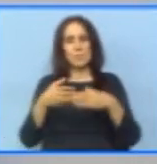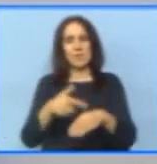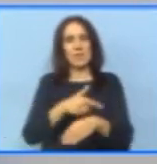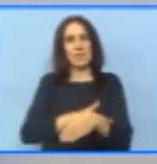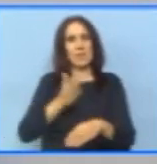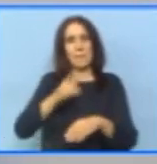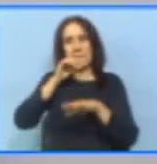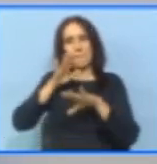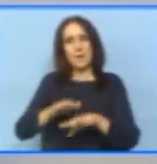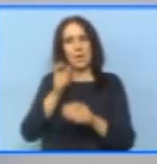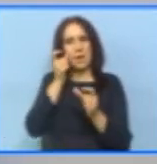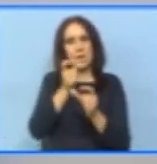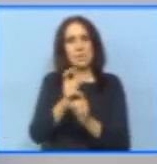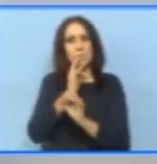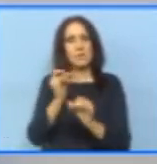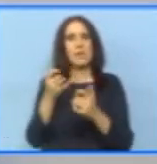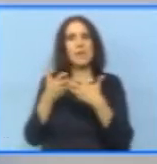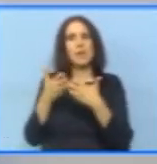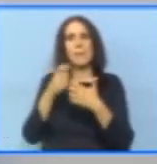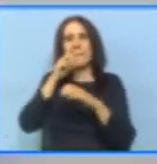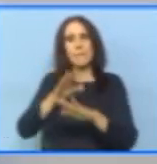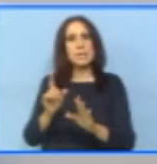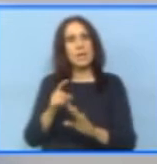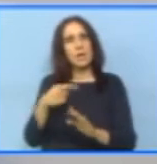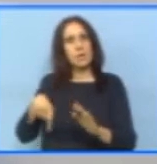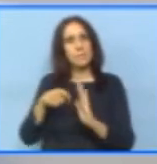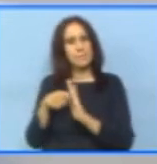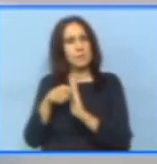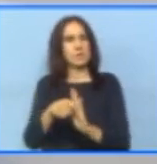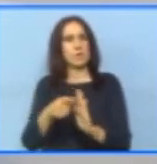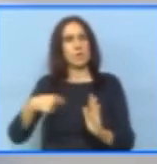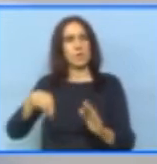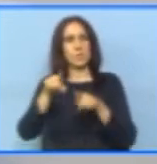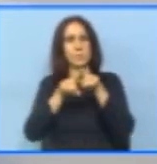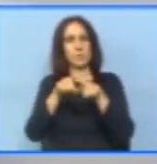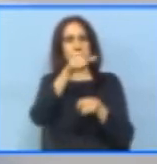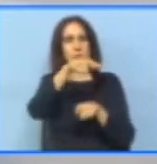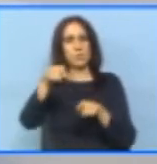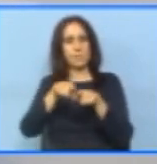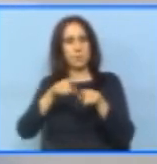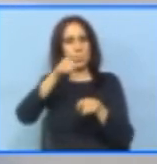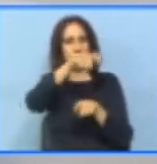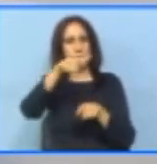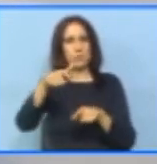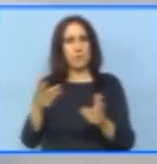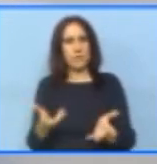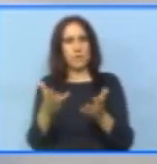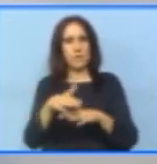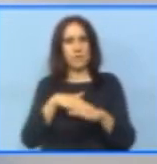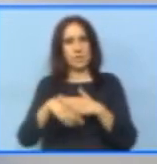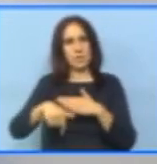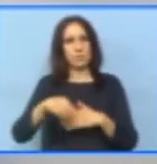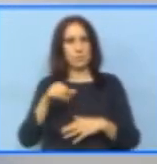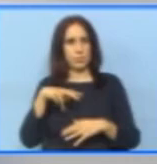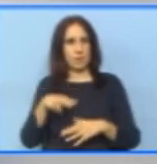radicais, nem podemos fazer nada para parar a guerra, é fazer pressão sobre os nossos políticos, para que os nossos políticos possam fazer, aqui no caso de